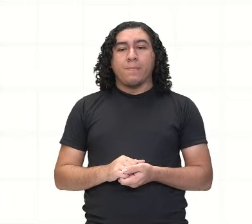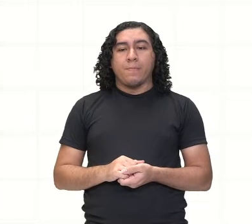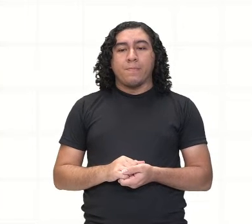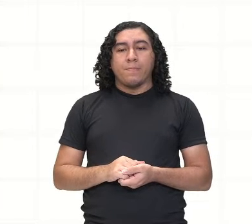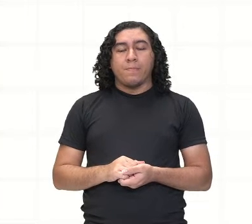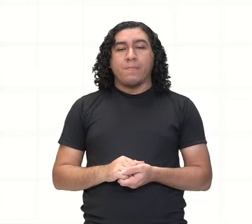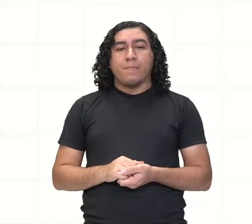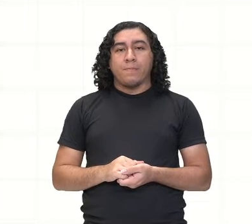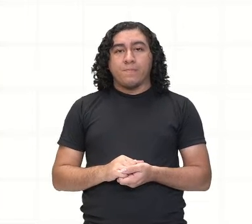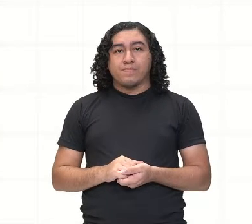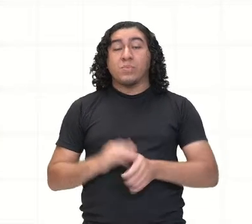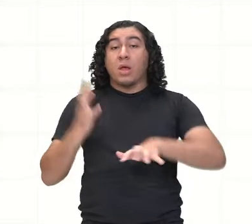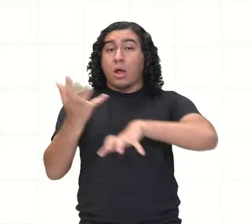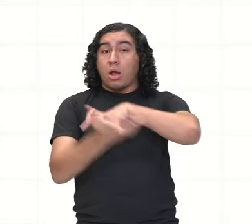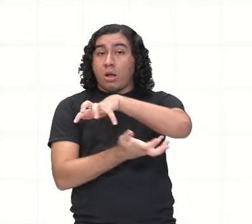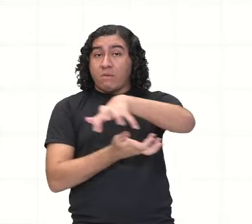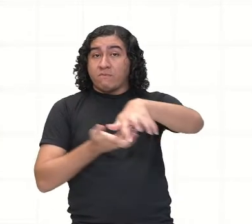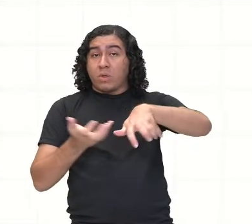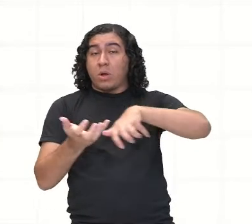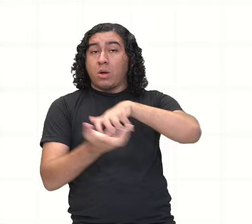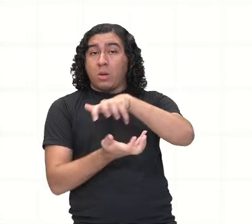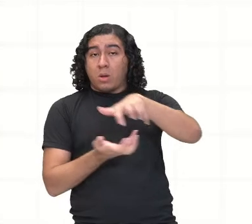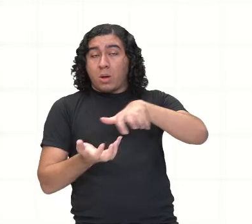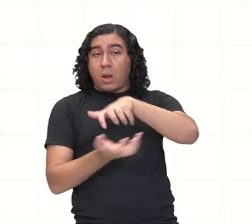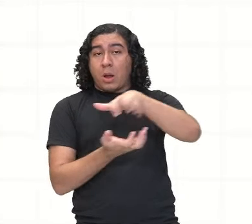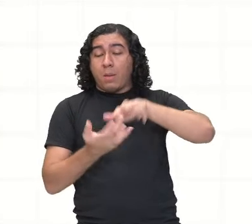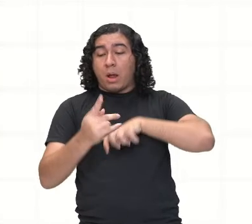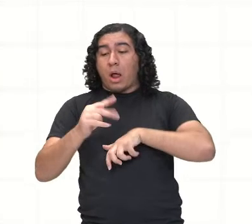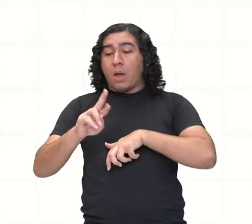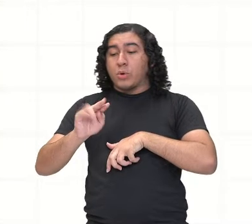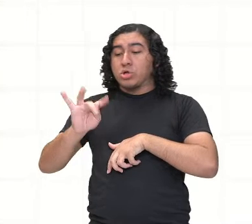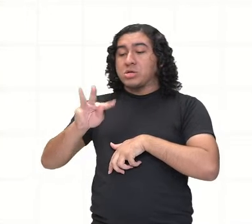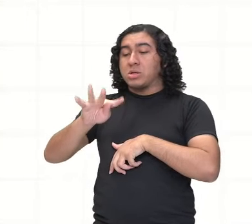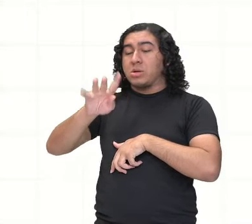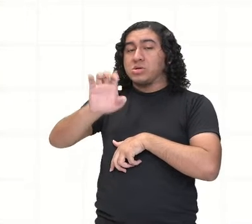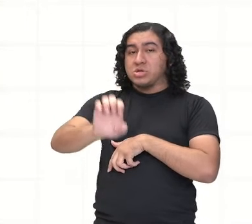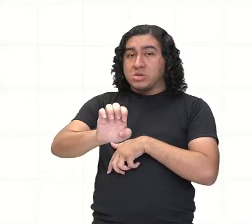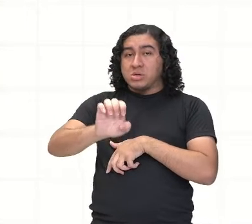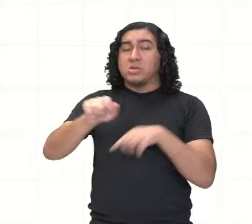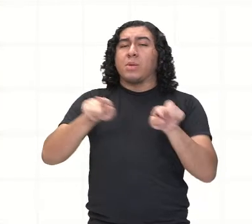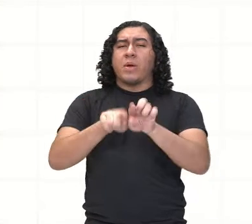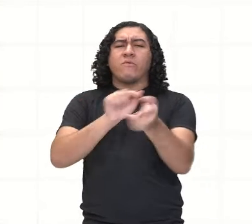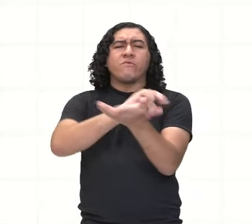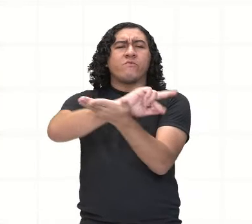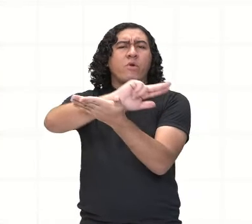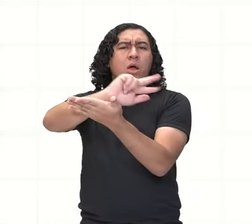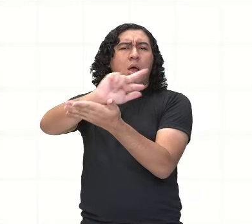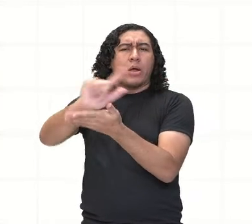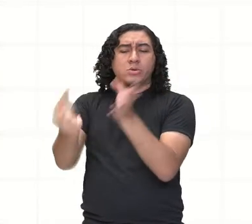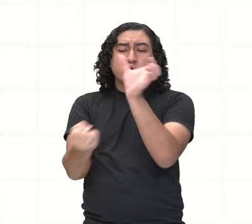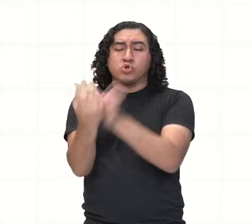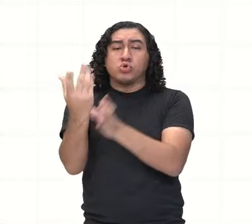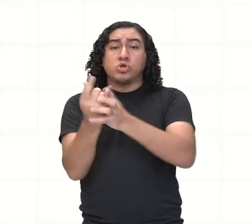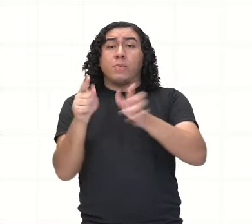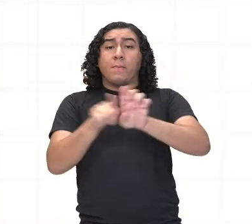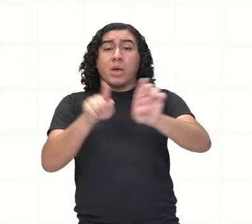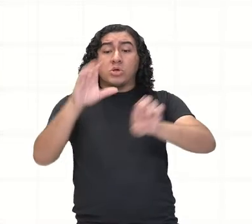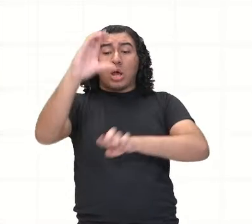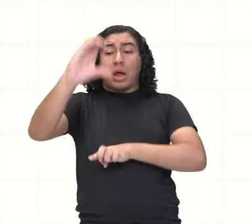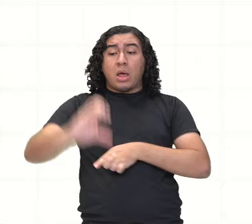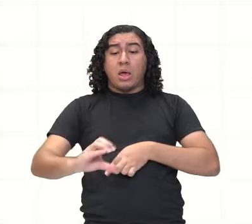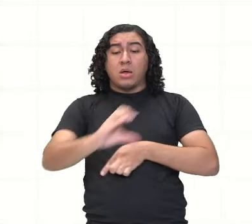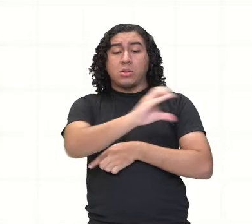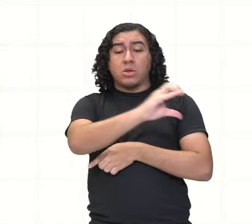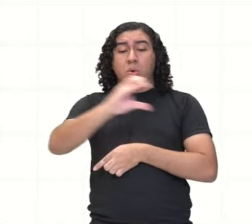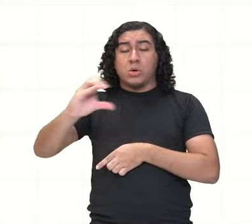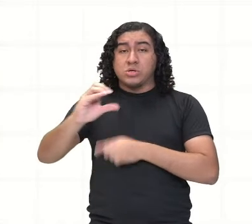reforma protestante e várias denominações serão criadas, mas o catolicismo, a Igreja